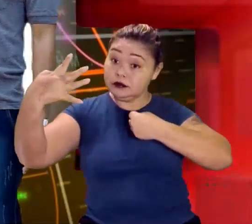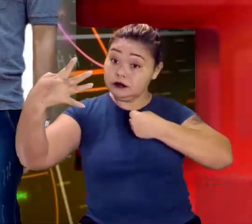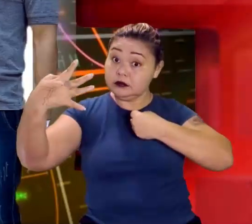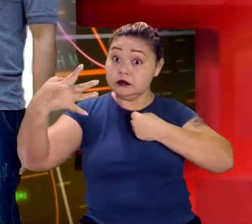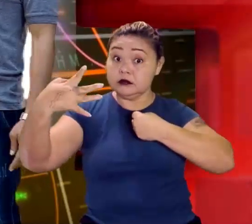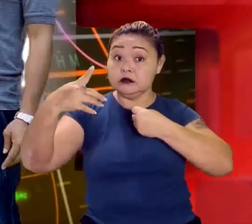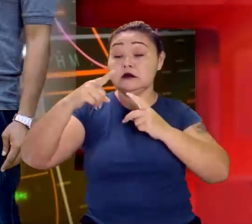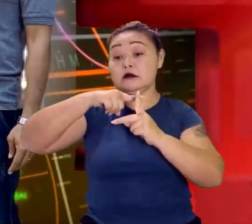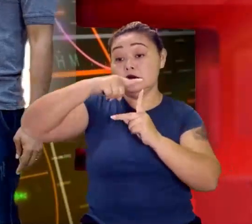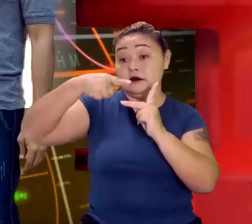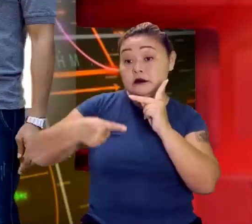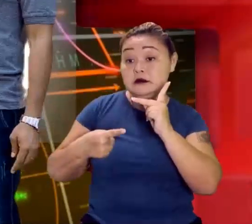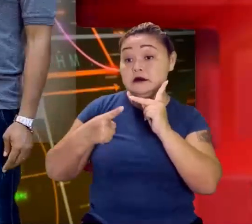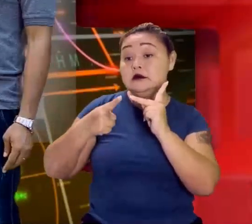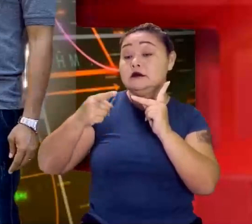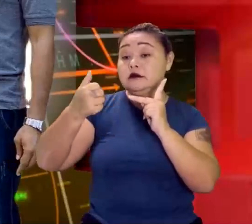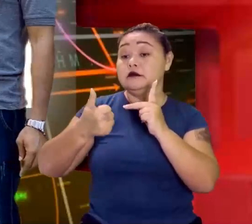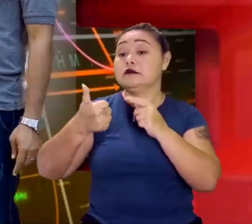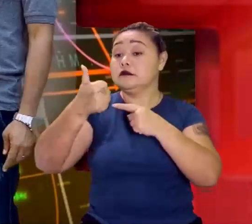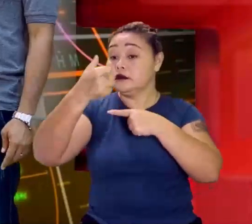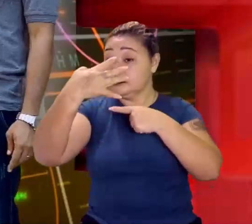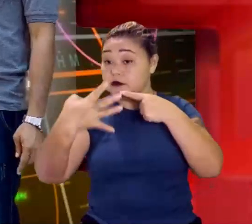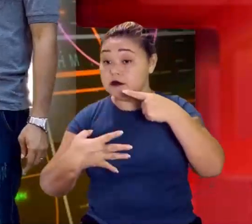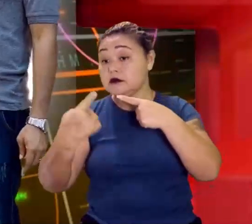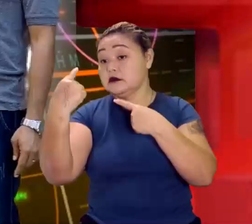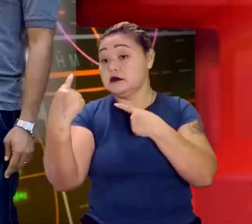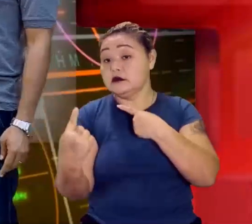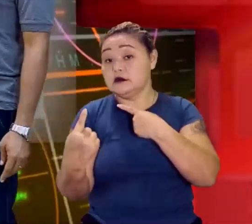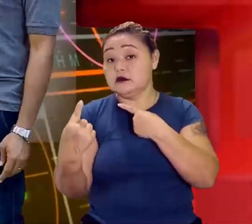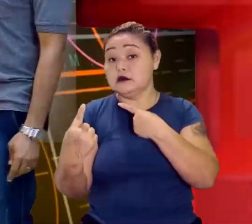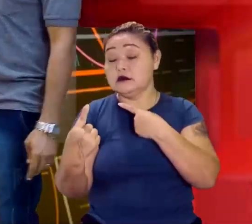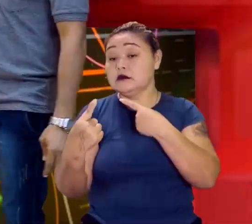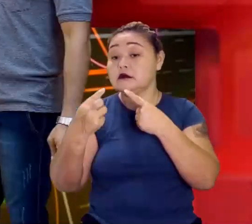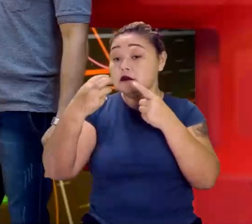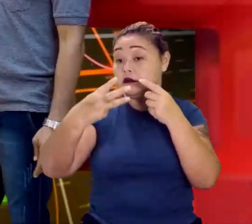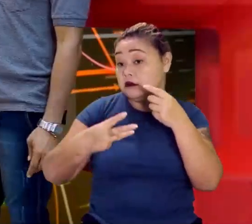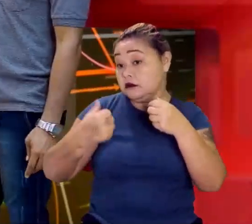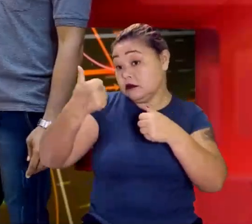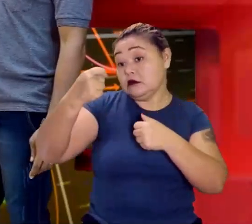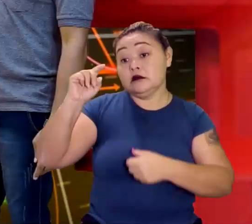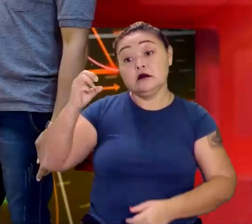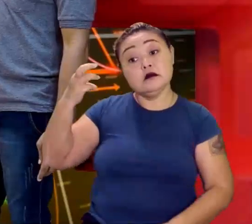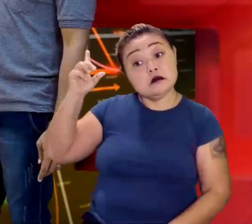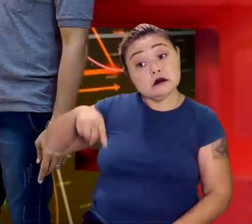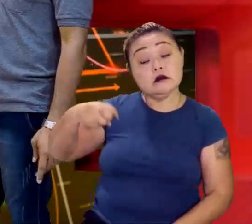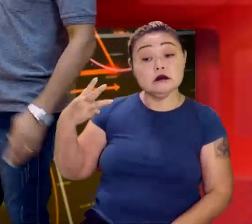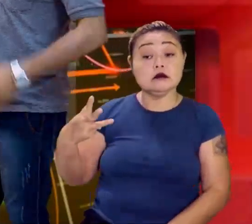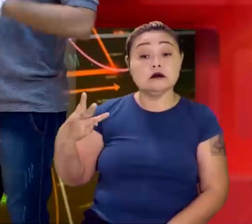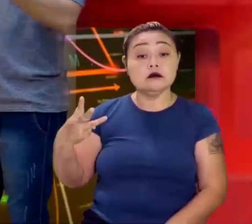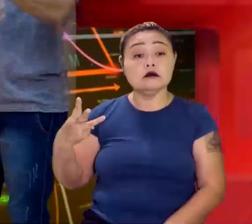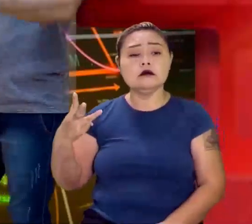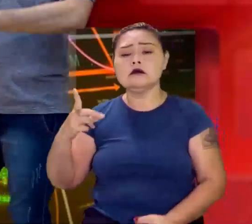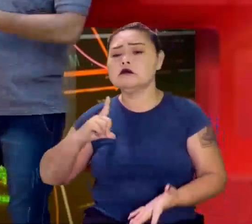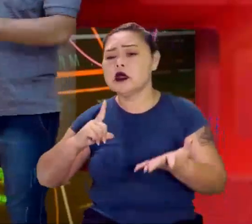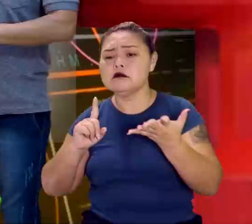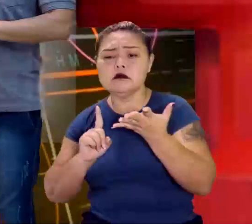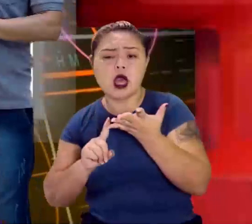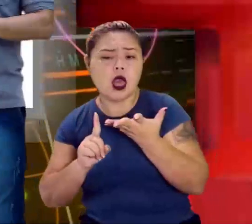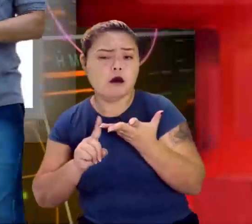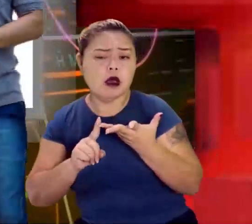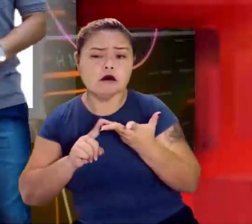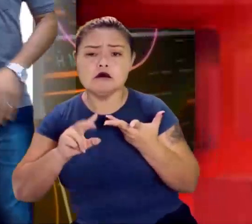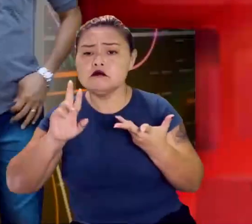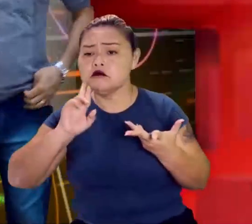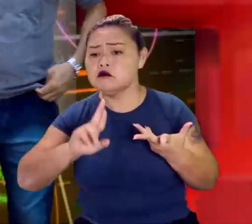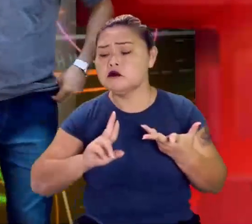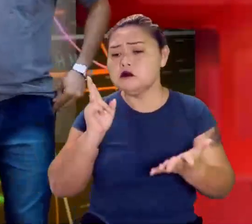Opa, fração aparente. 4 por 4 dá 1. Dá 1. 3 elevado a 1 É 3. Então tem vários Vários caminhos caminhos.